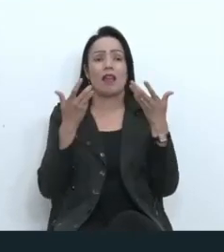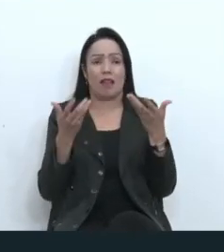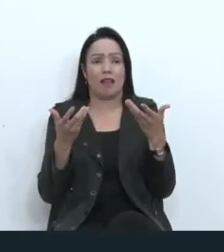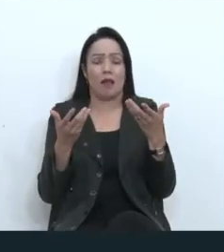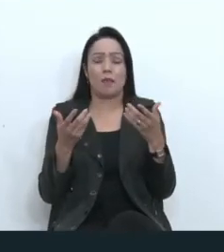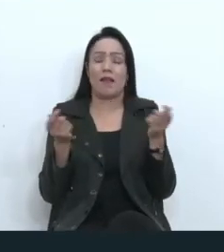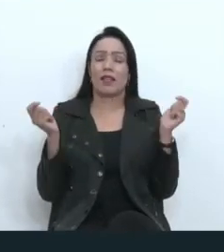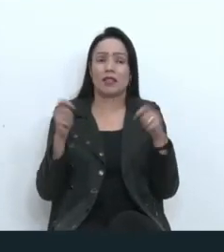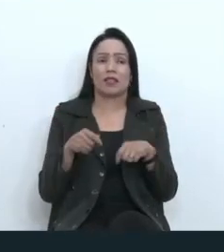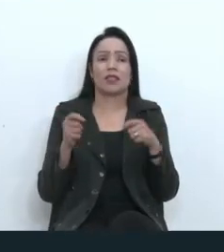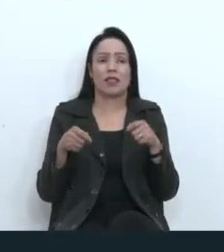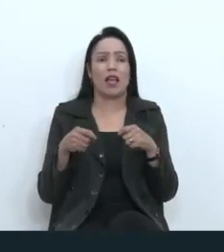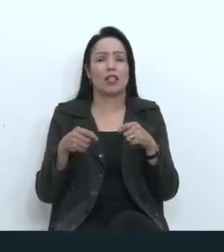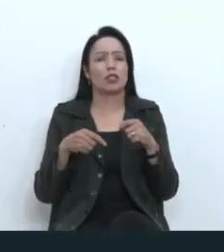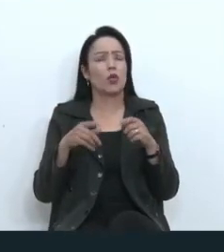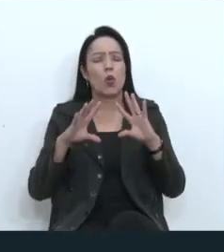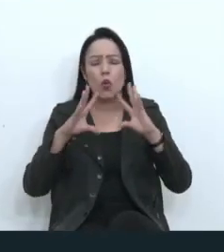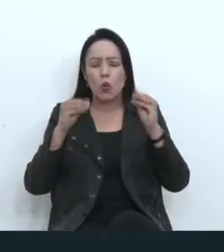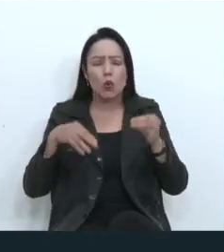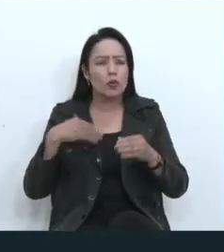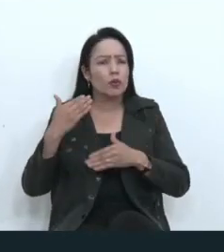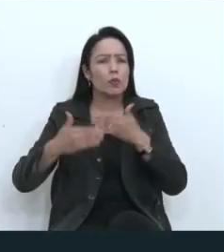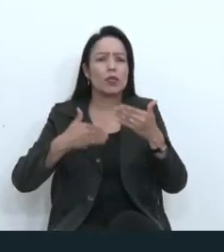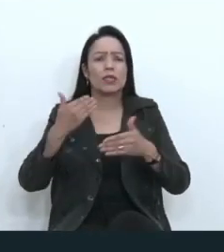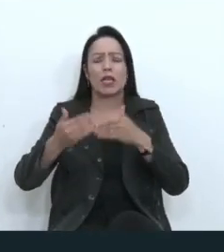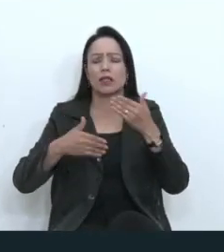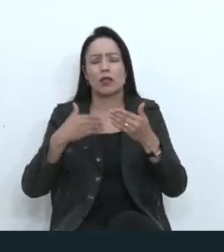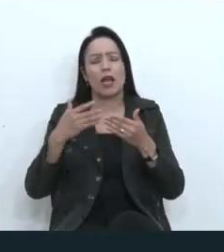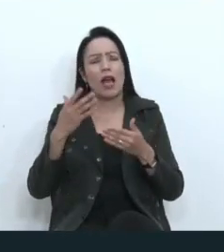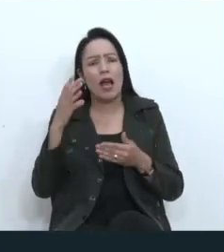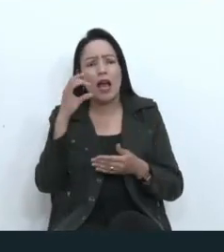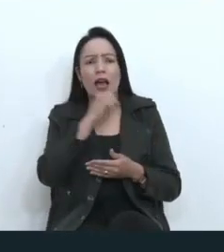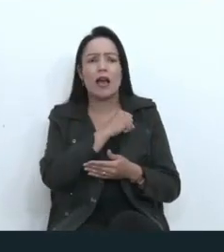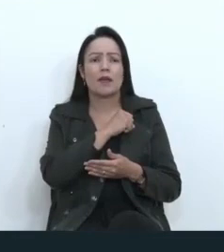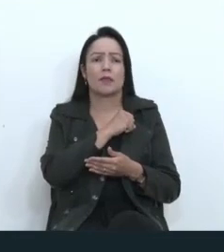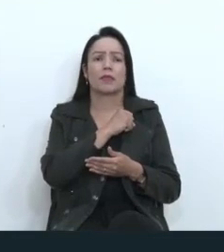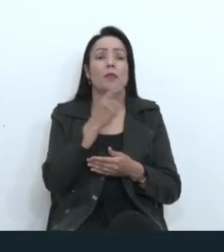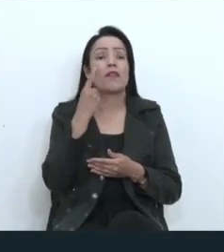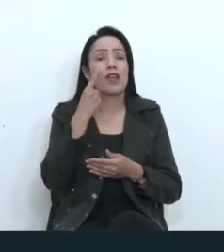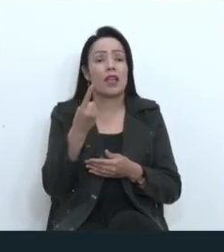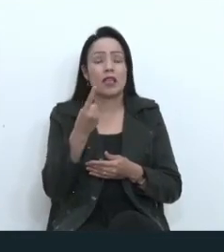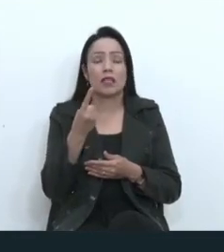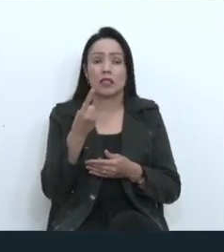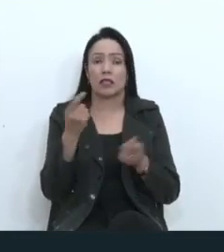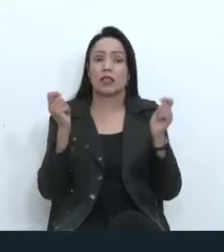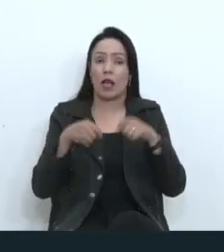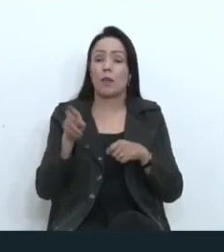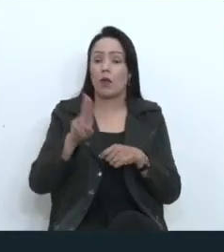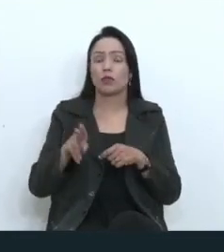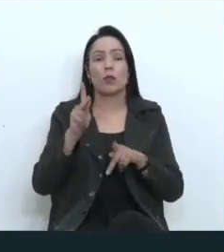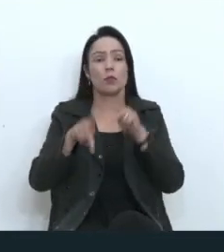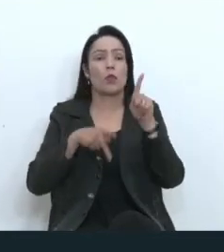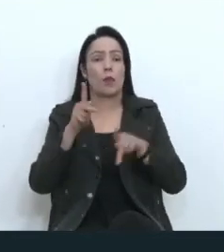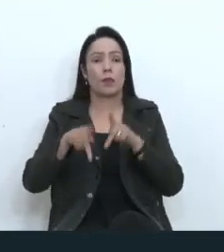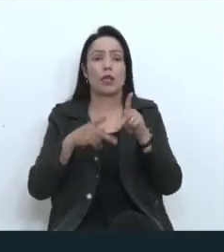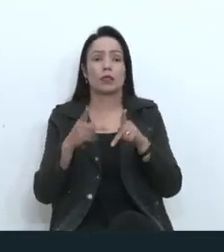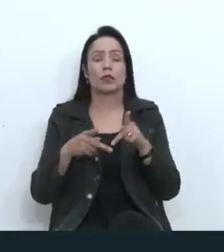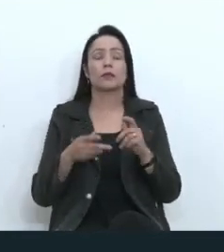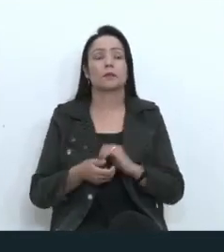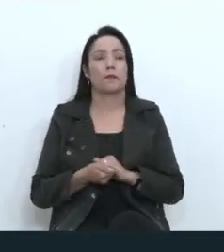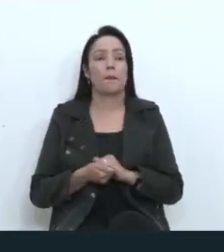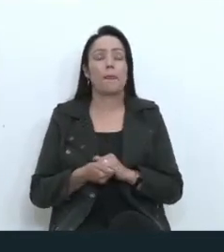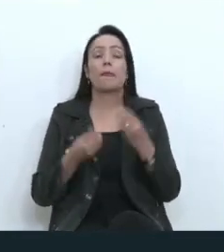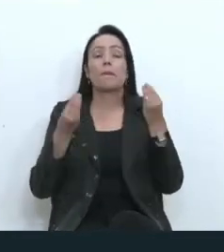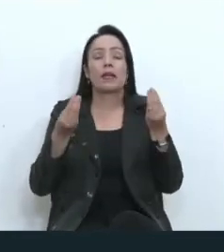o trâmite do processo para que seja ocorra o reconhecimento de utilidade pública dessa entidade para